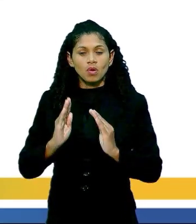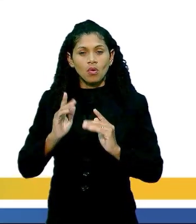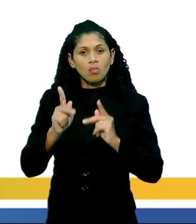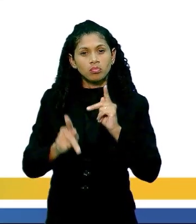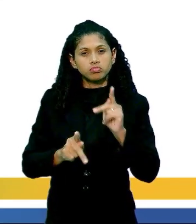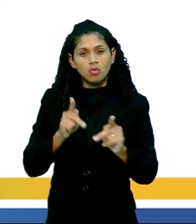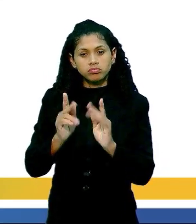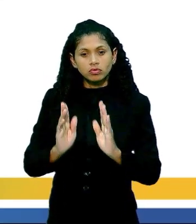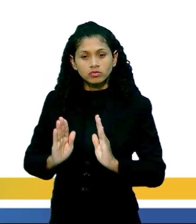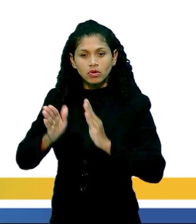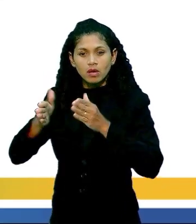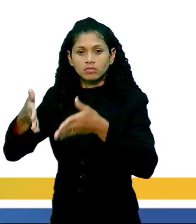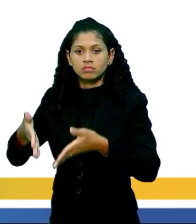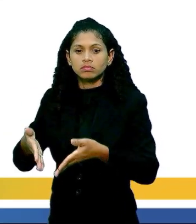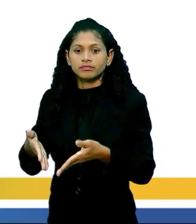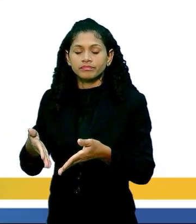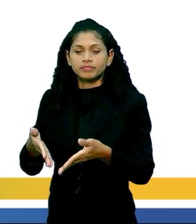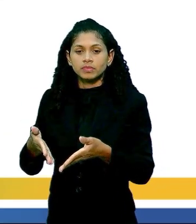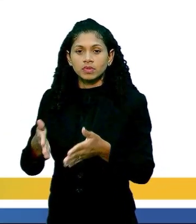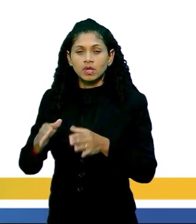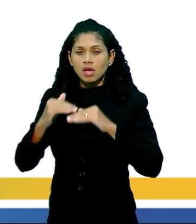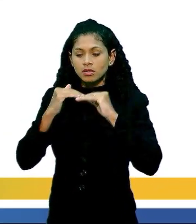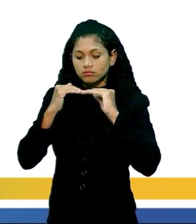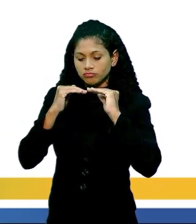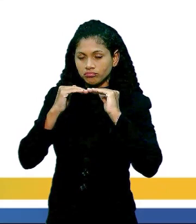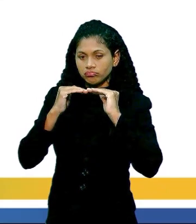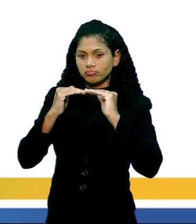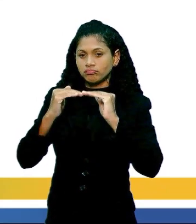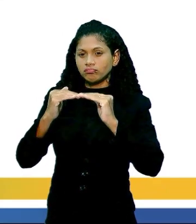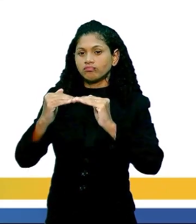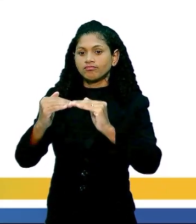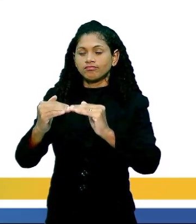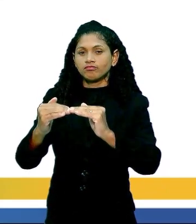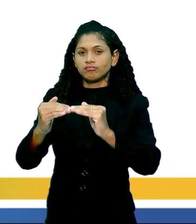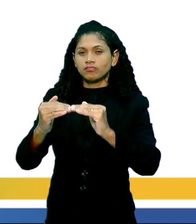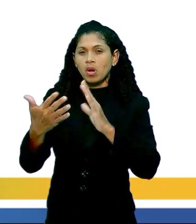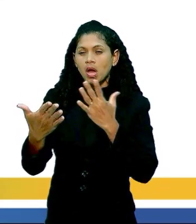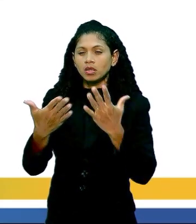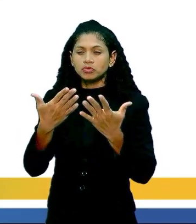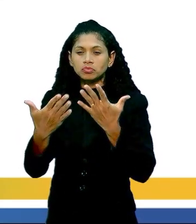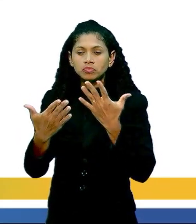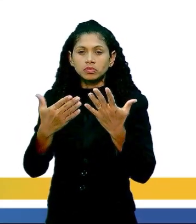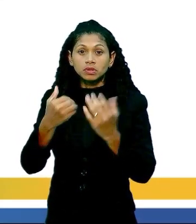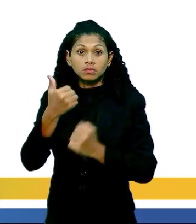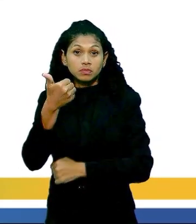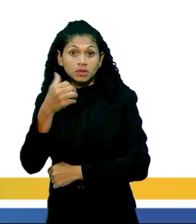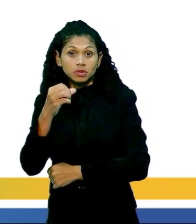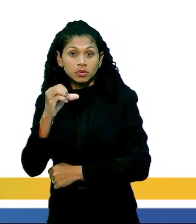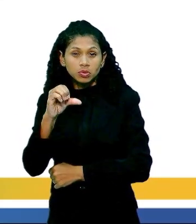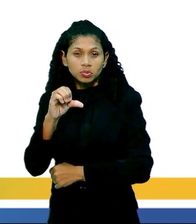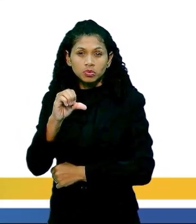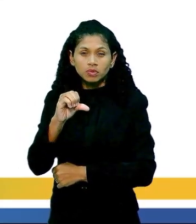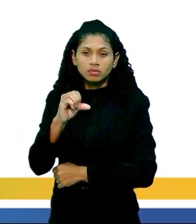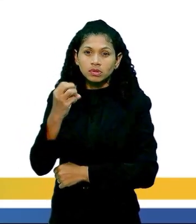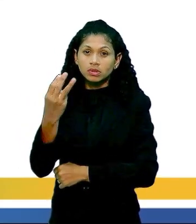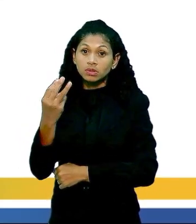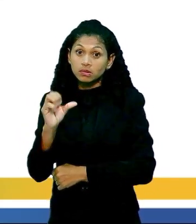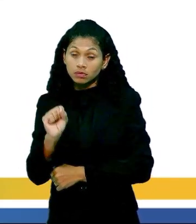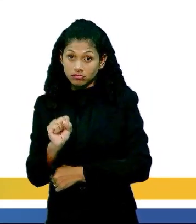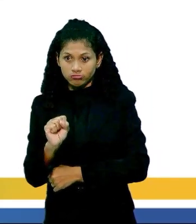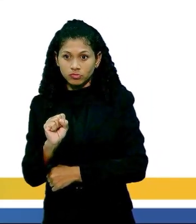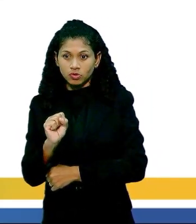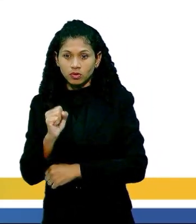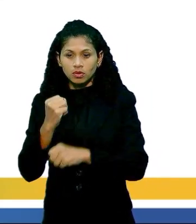população entrou em equilíbrio aproximadamente em 1938, ano